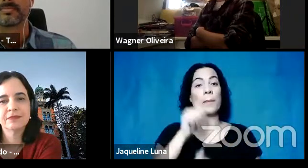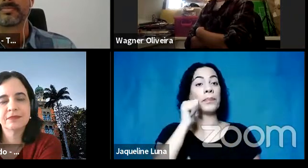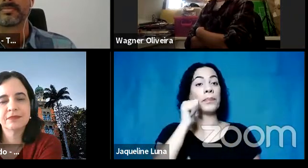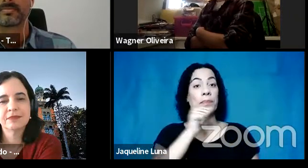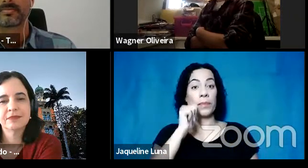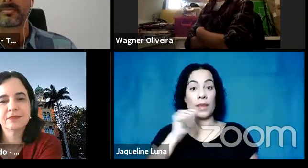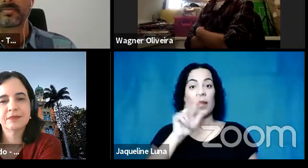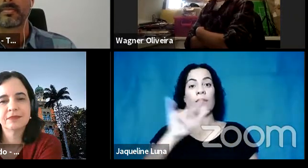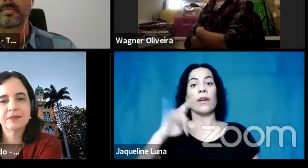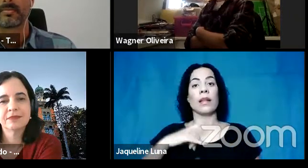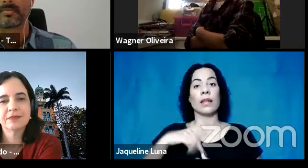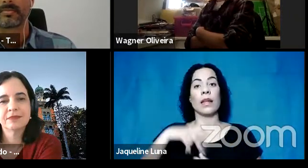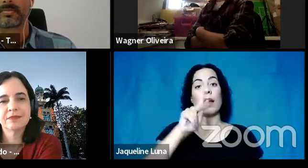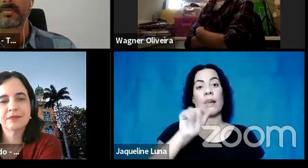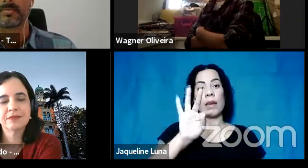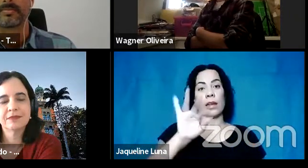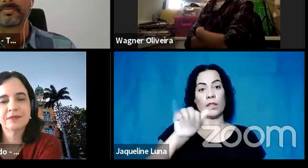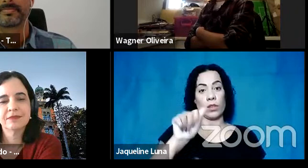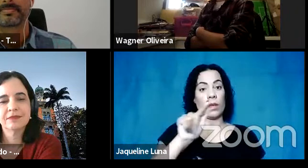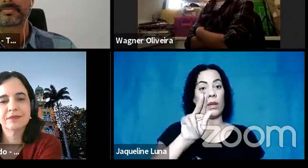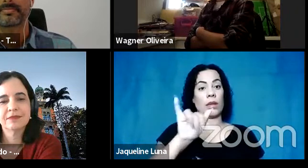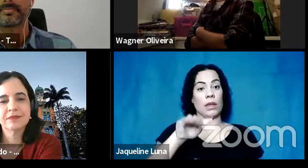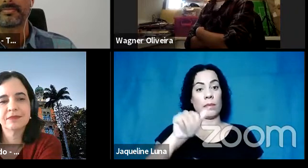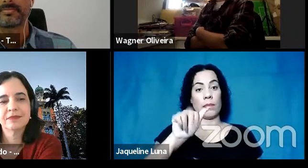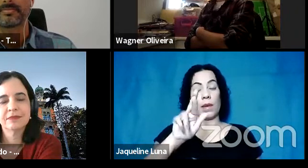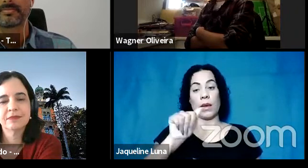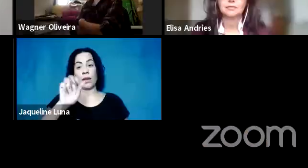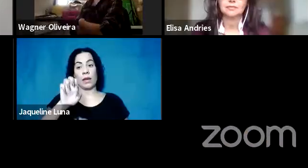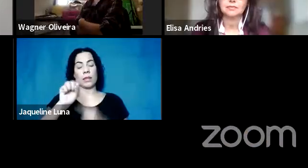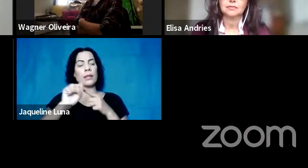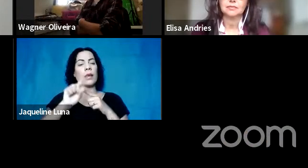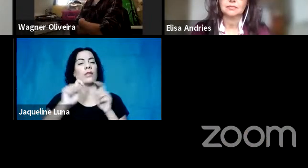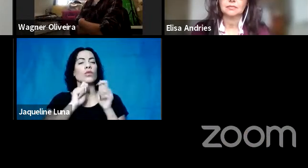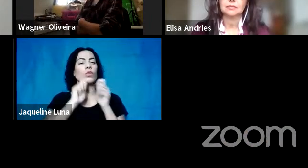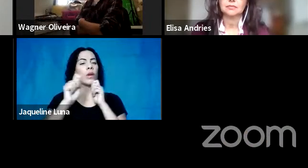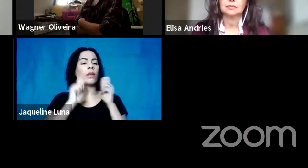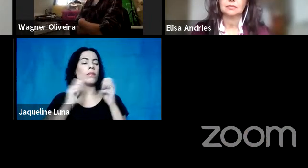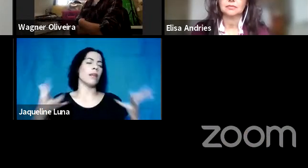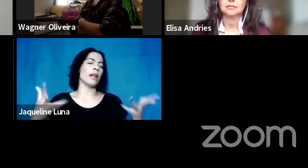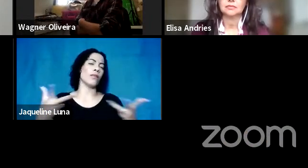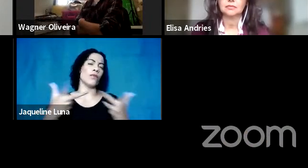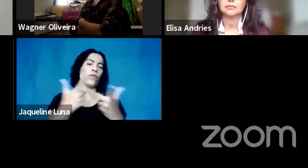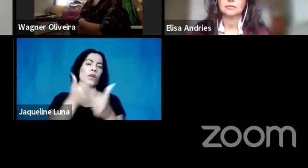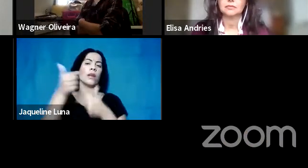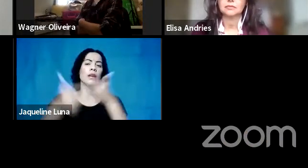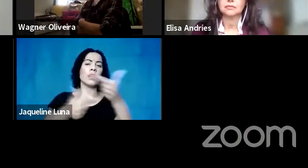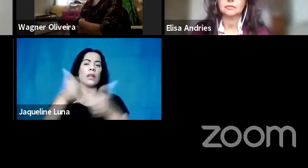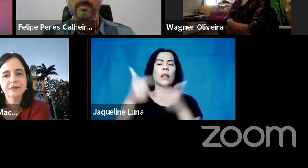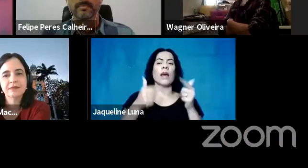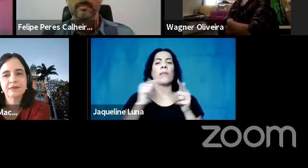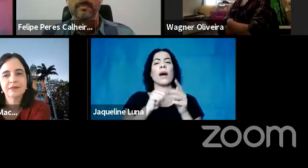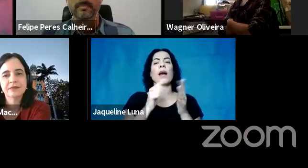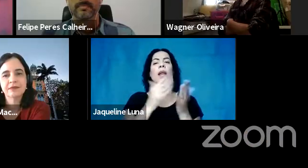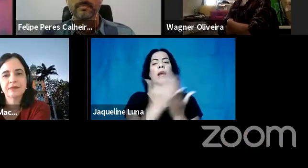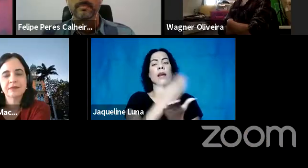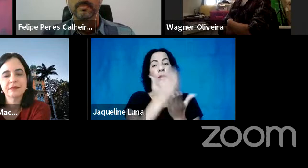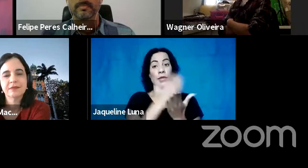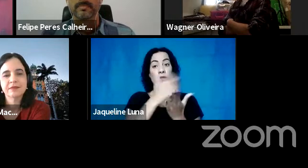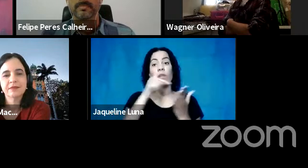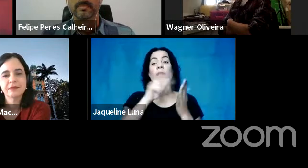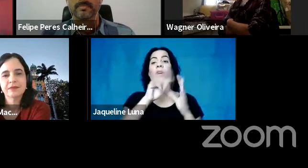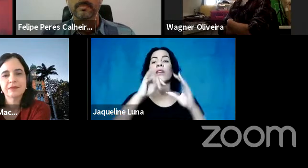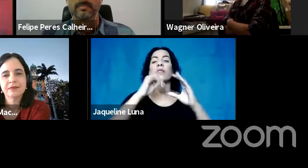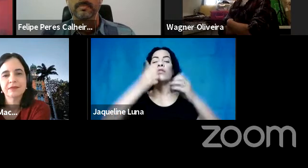com a gente a Kátia Guimarães. Kátia Guimarães, essa jornalista brilhante na condução da revista do Poli, que vai falar sobre